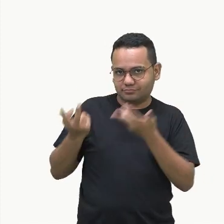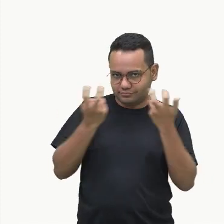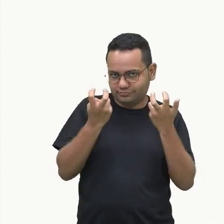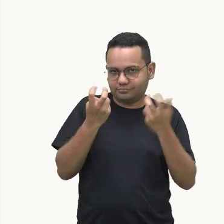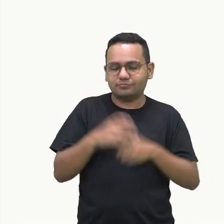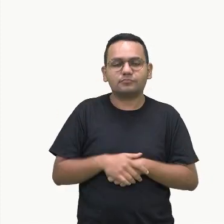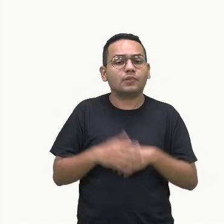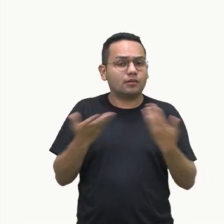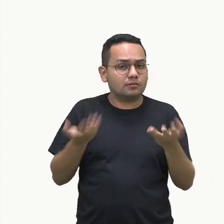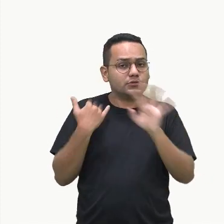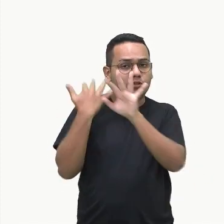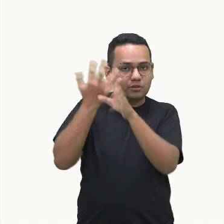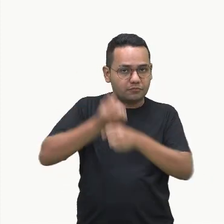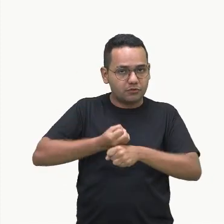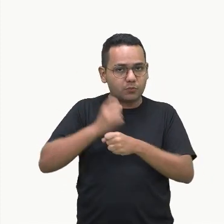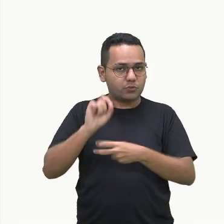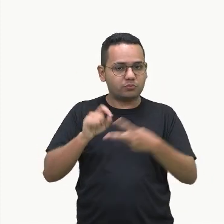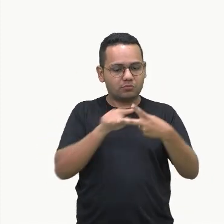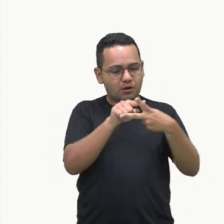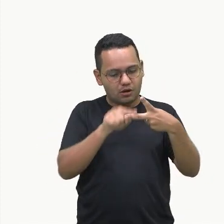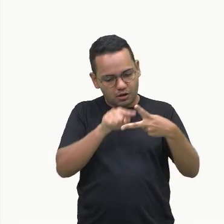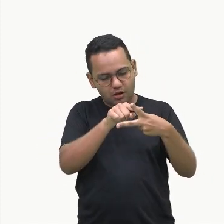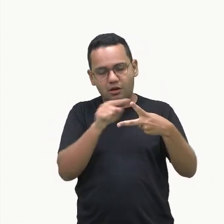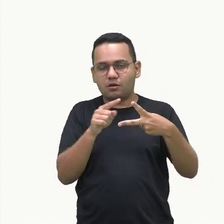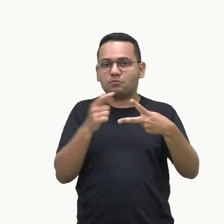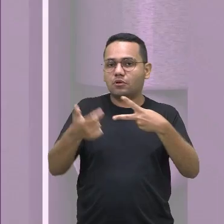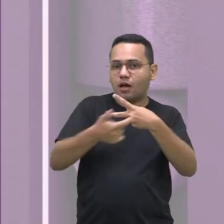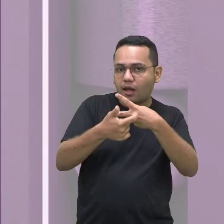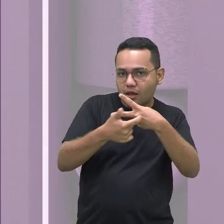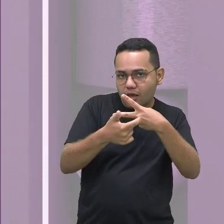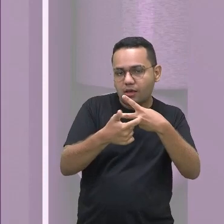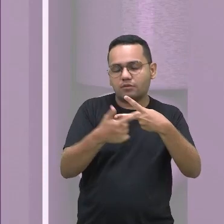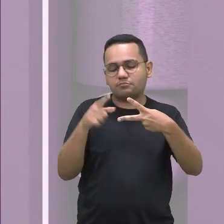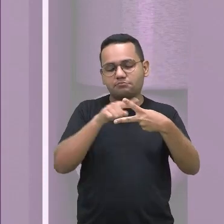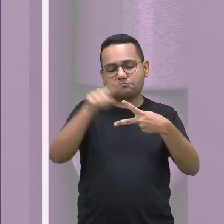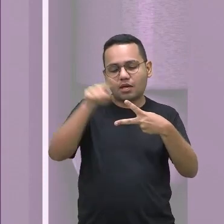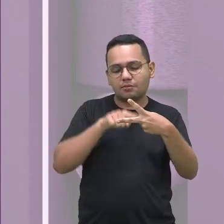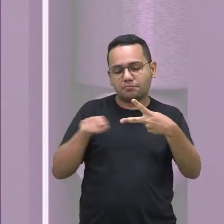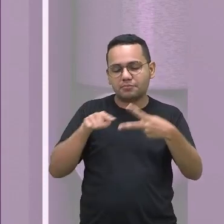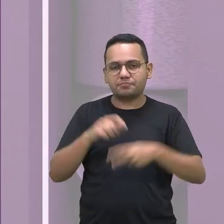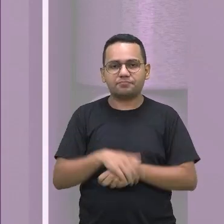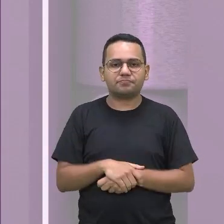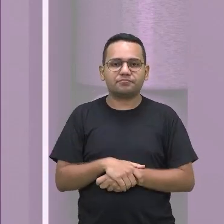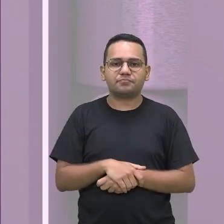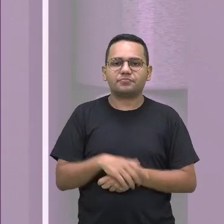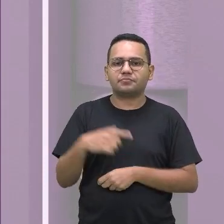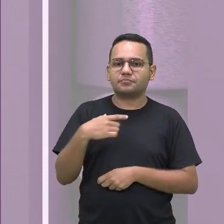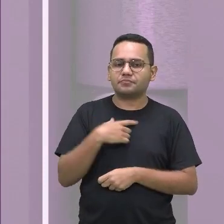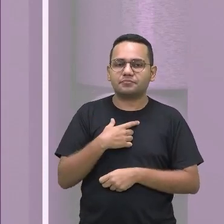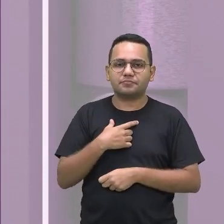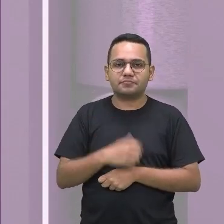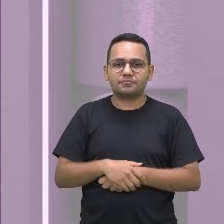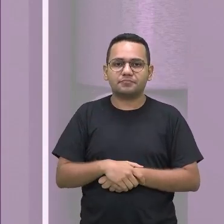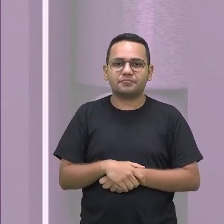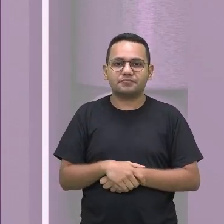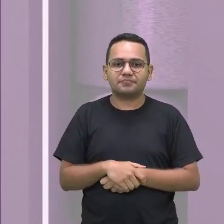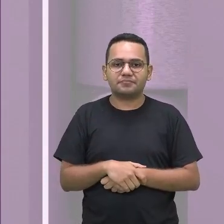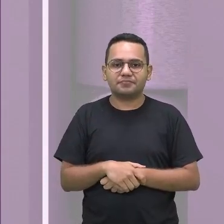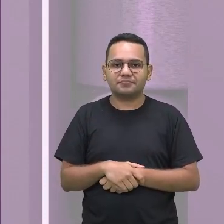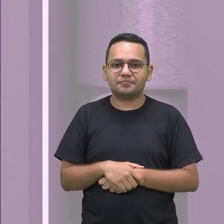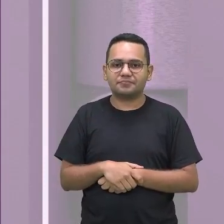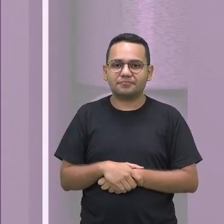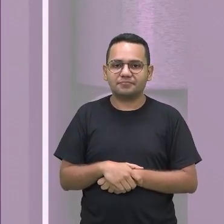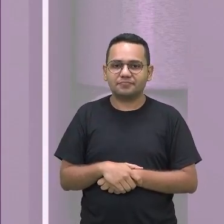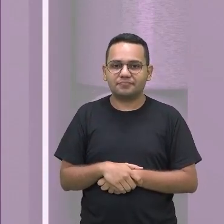revisamos aí o que é um ângulo, já vimos aí a representação ali do ângulo, do vértice do lado, e agora